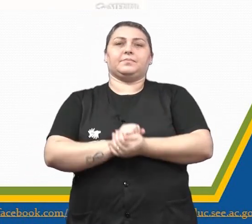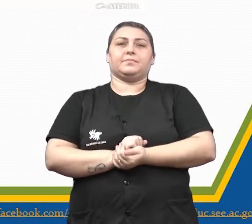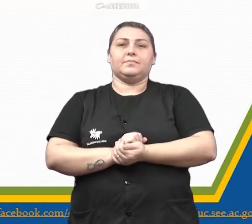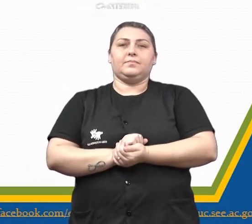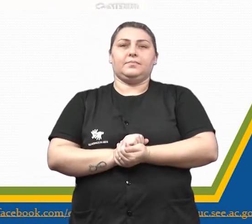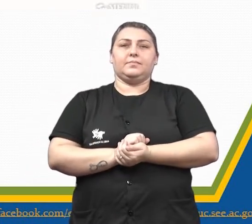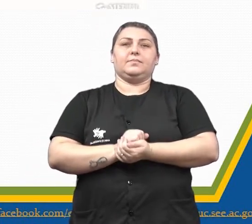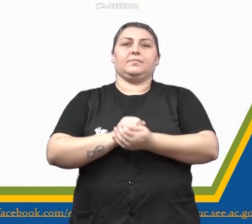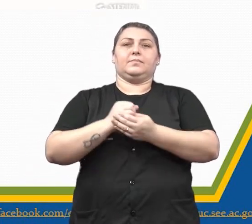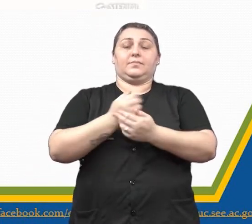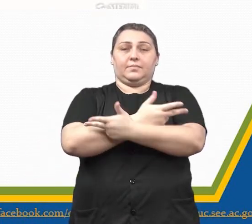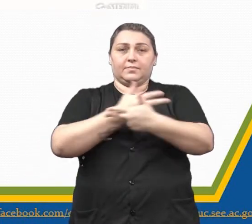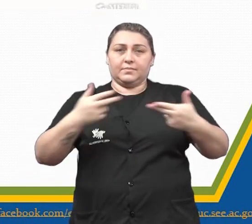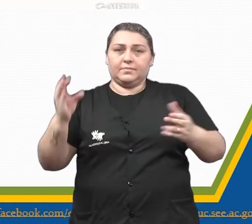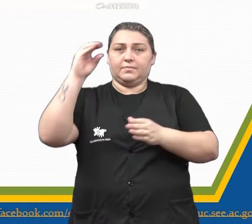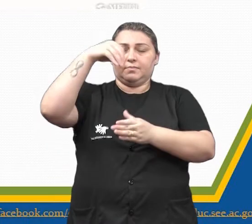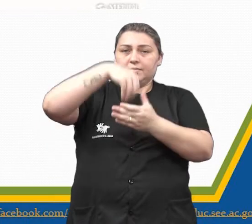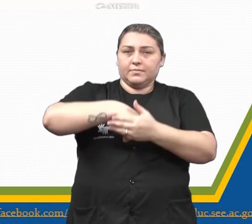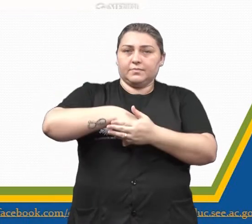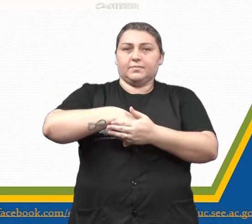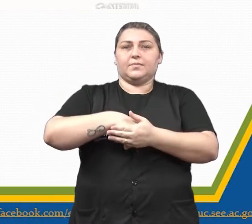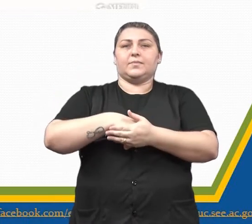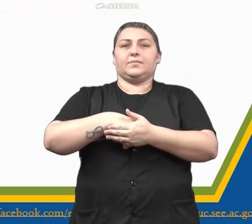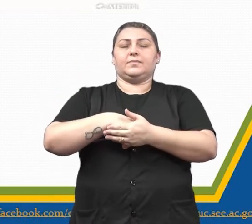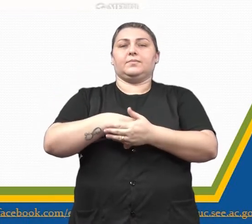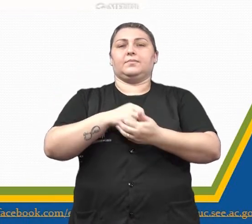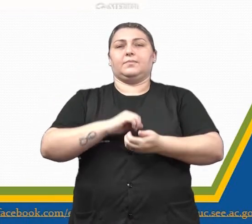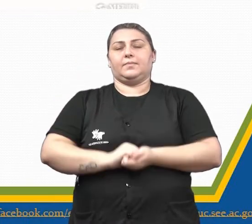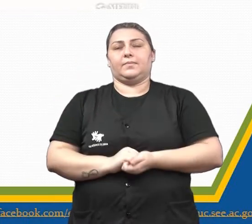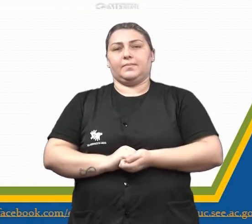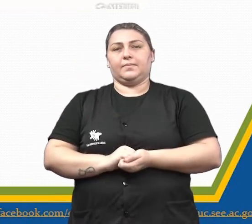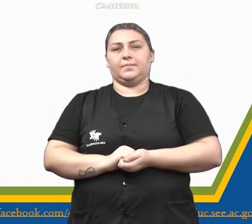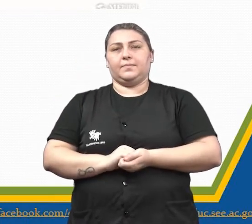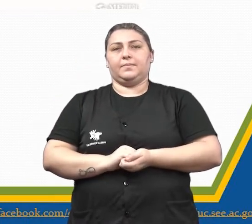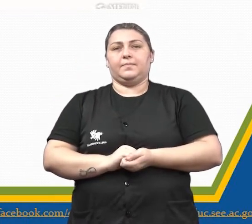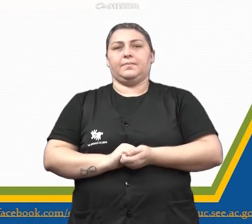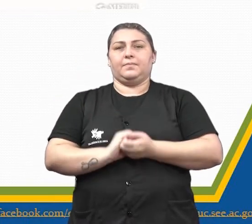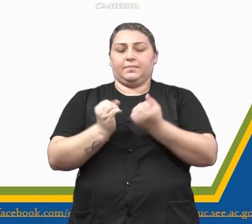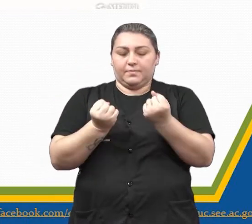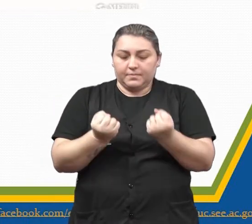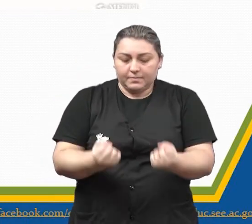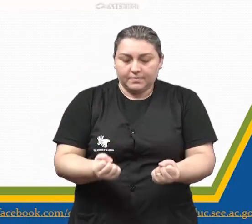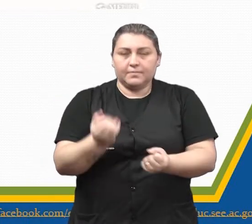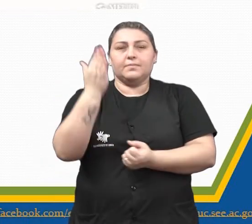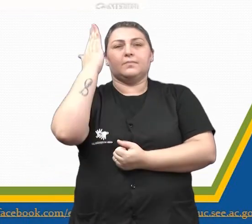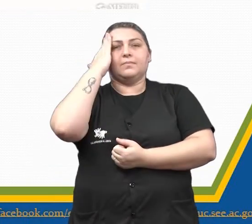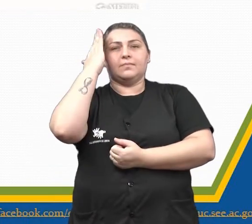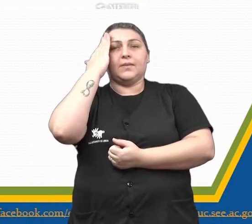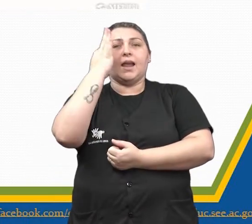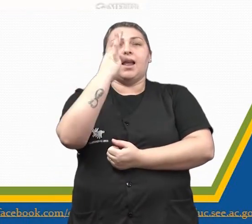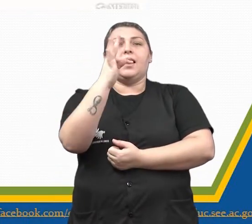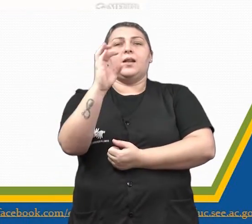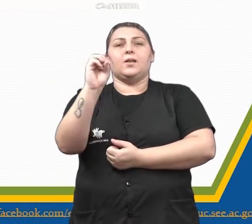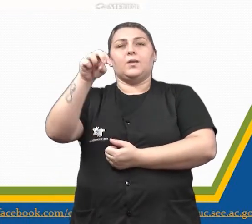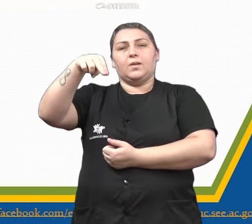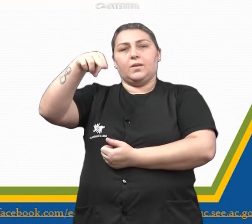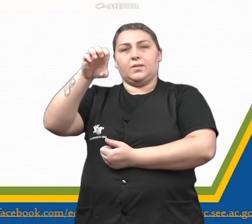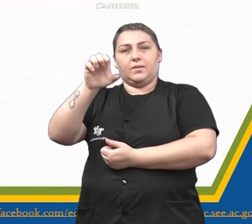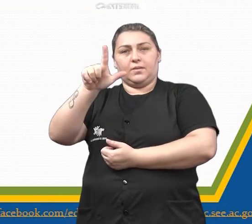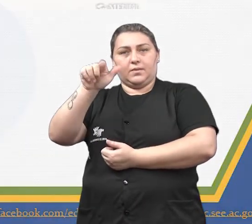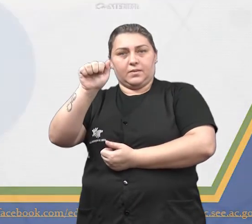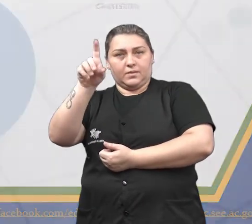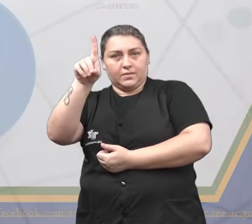de equipamento, daquilo que está dentro dela. Então, eles pesam para saber. Então, existe esse tipo de